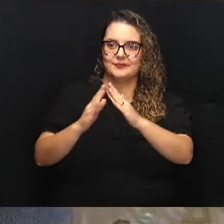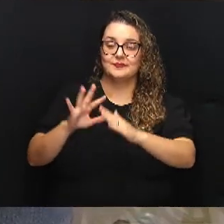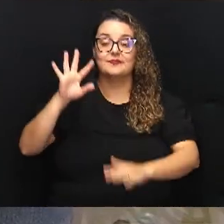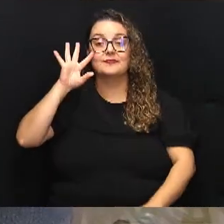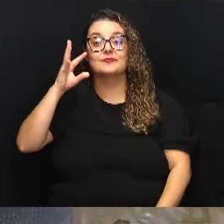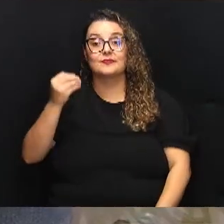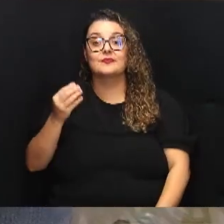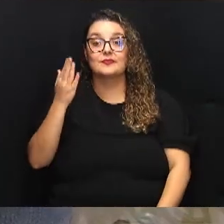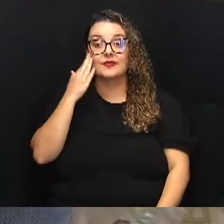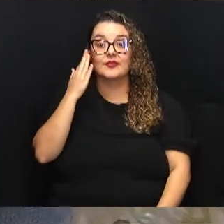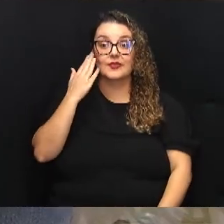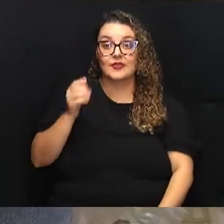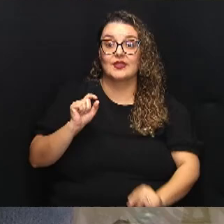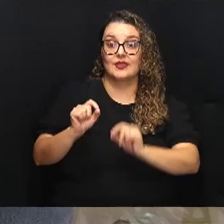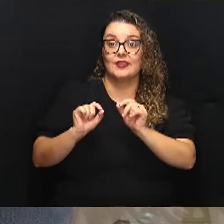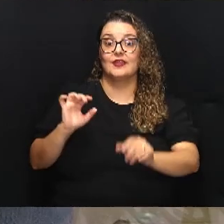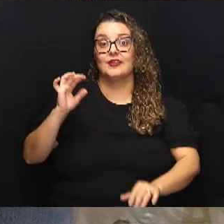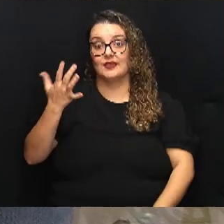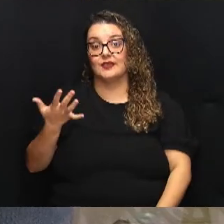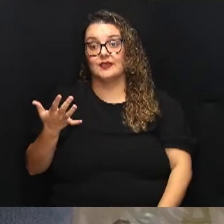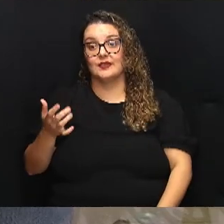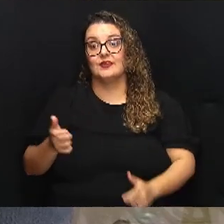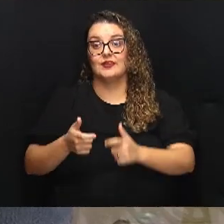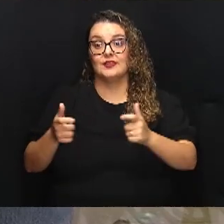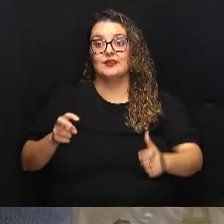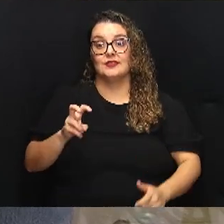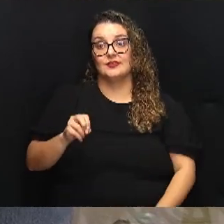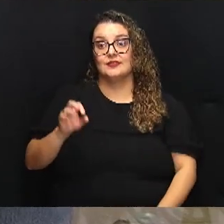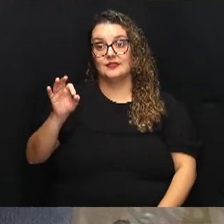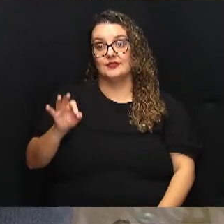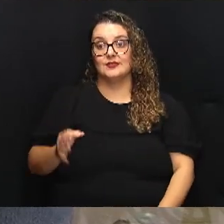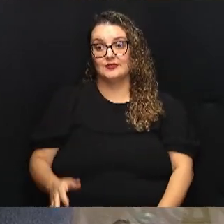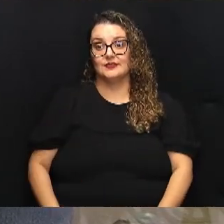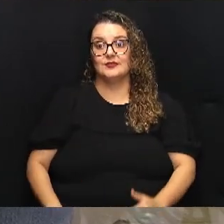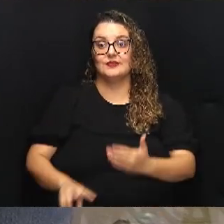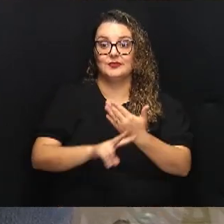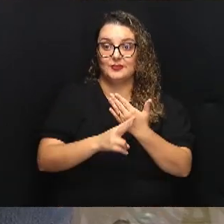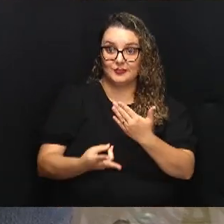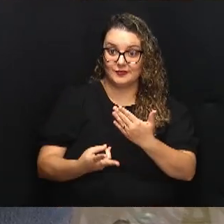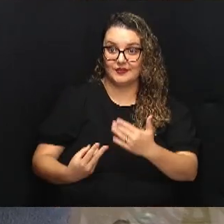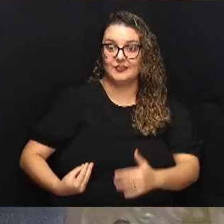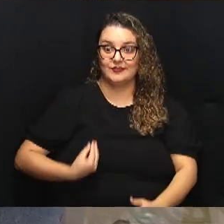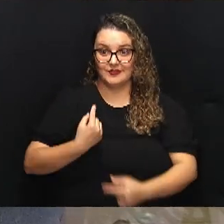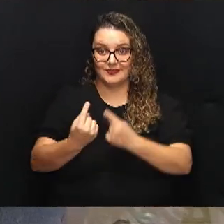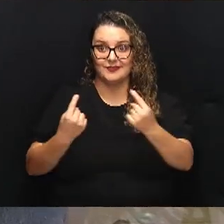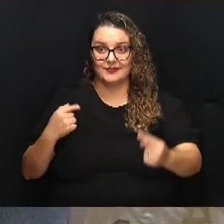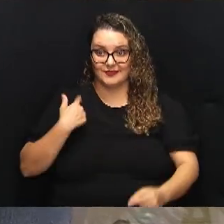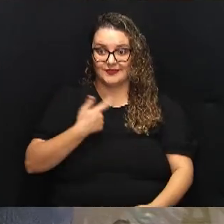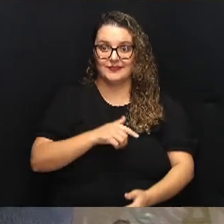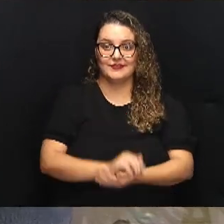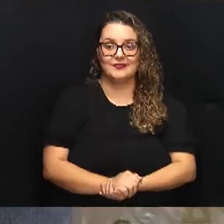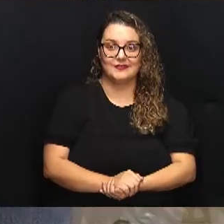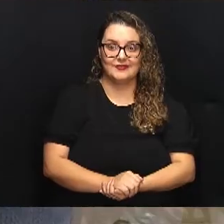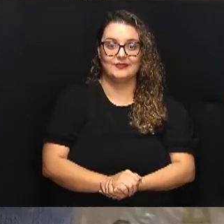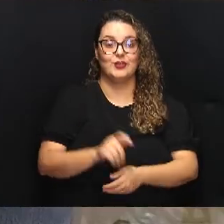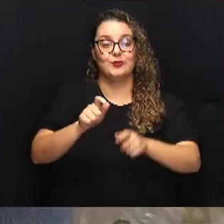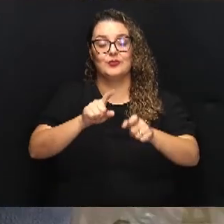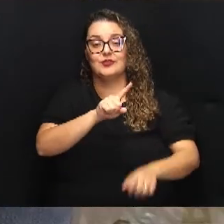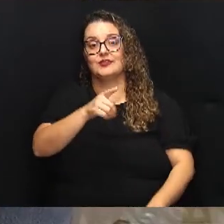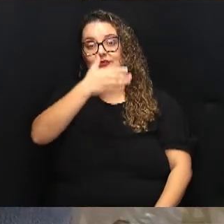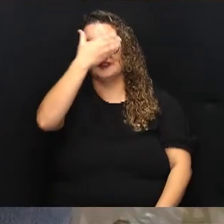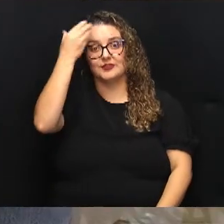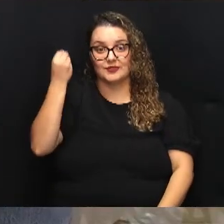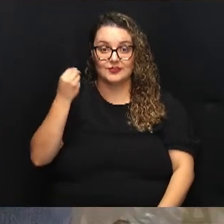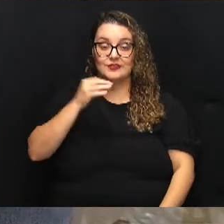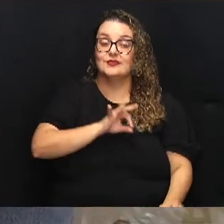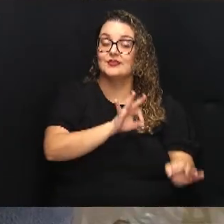e entendido o que acontece com esse aumento de 50% e o impacto que vai ser na vida de cada um de nós. E pessoal, ó, não se esqueçam de nos